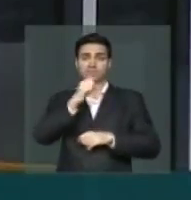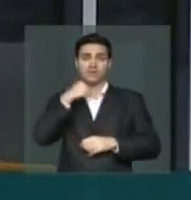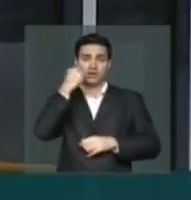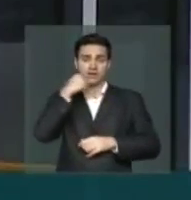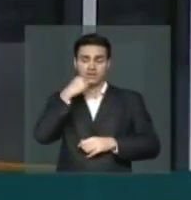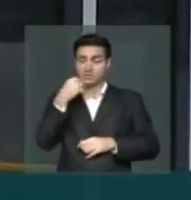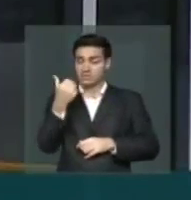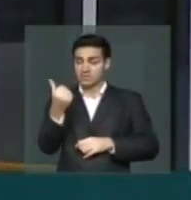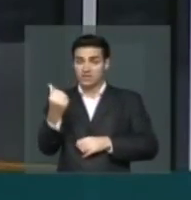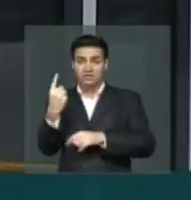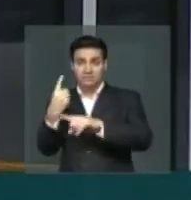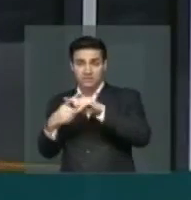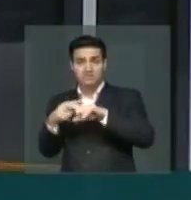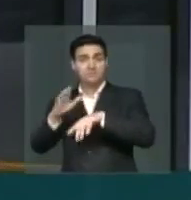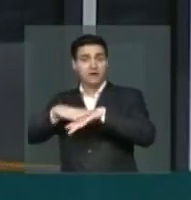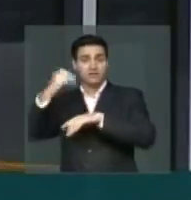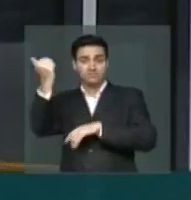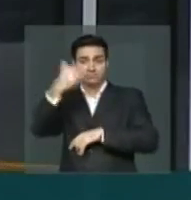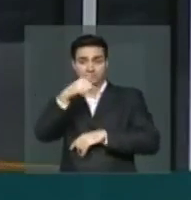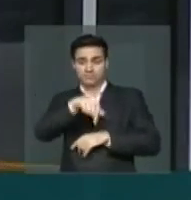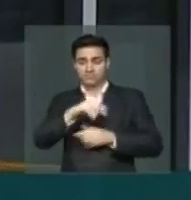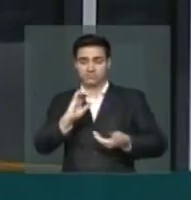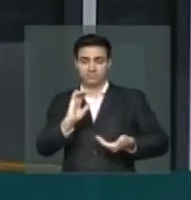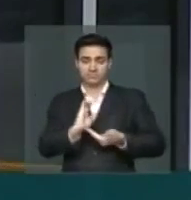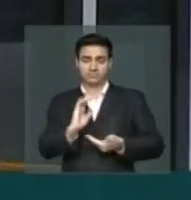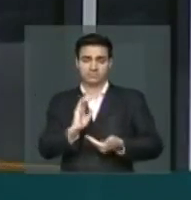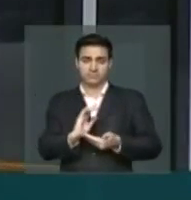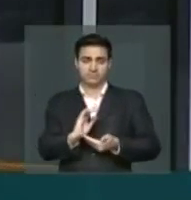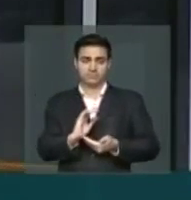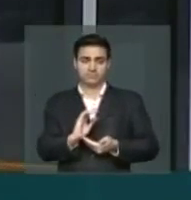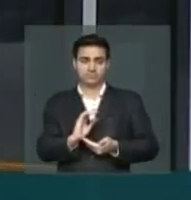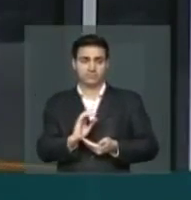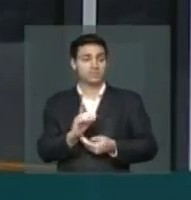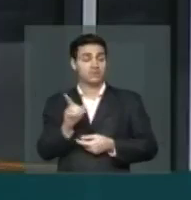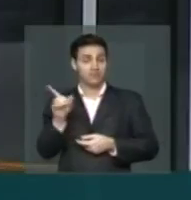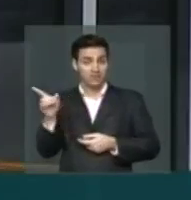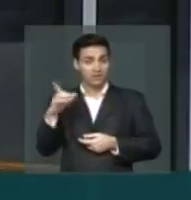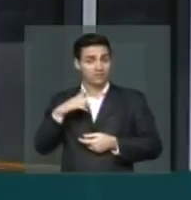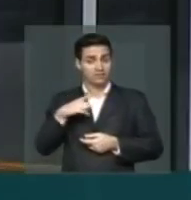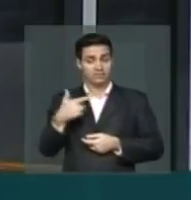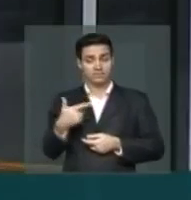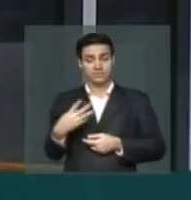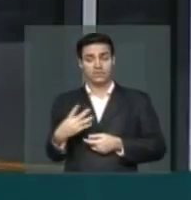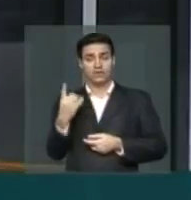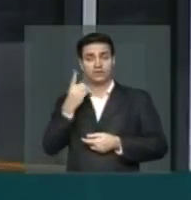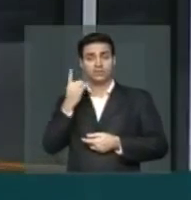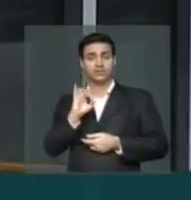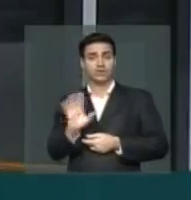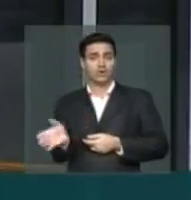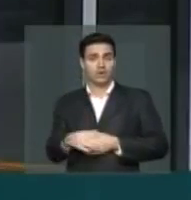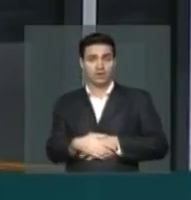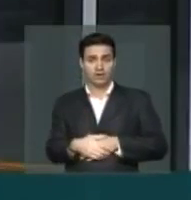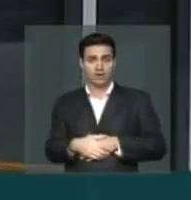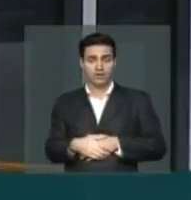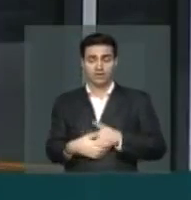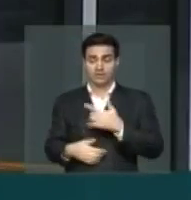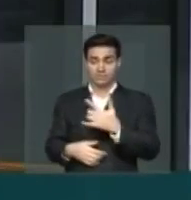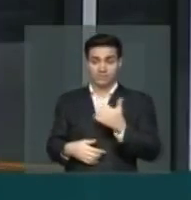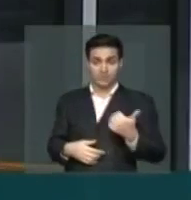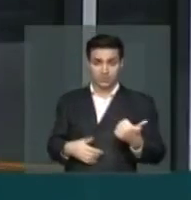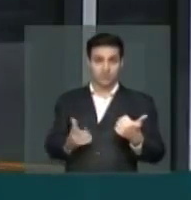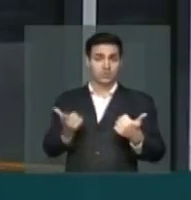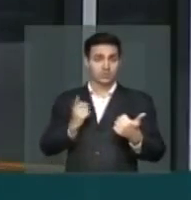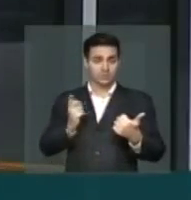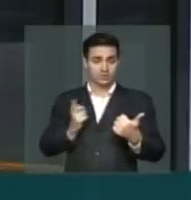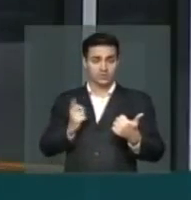vezes mais que esta Câmara Federal. Lá são 24 deputados, 21 estão